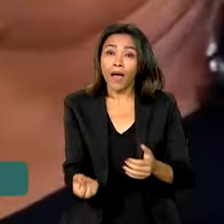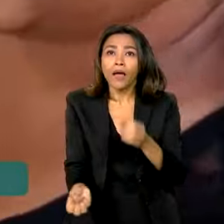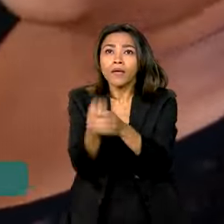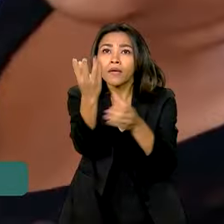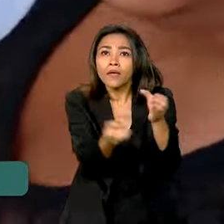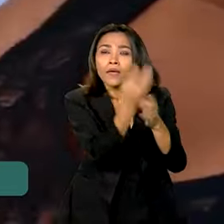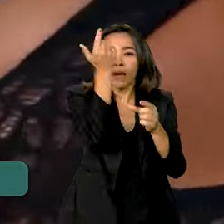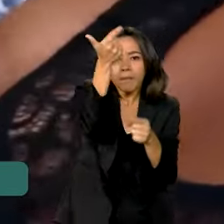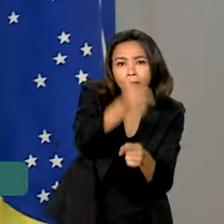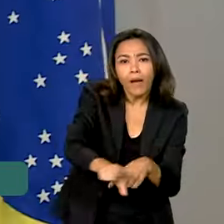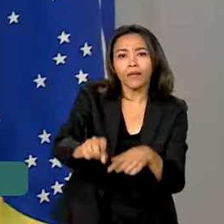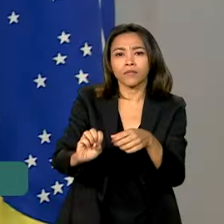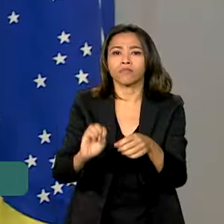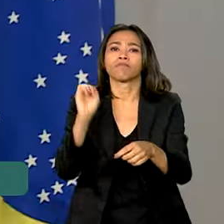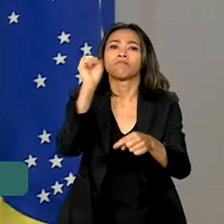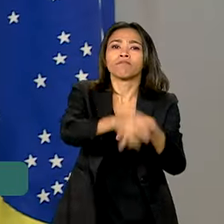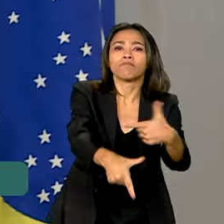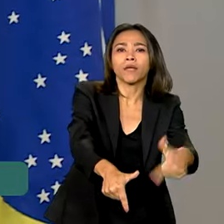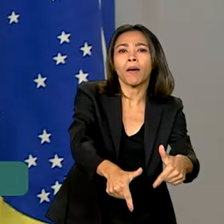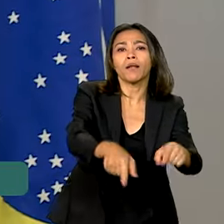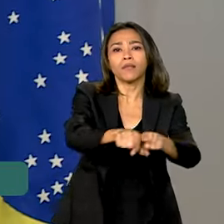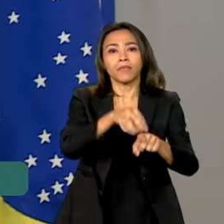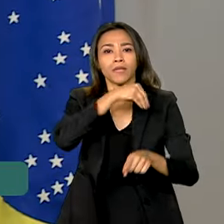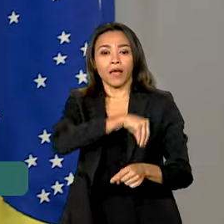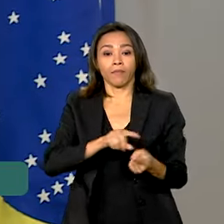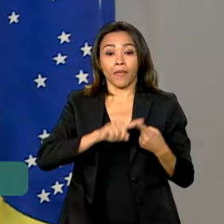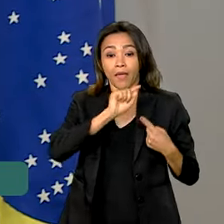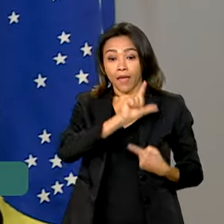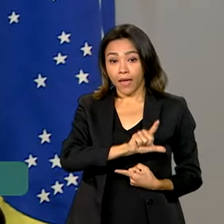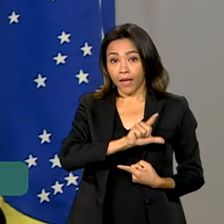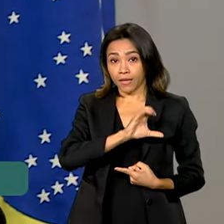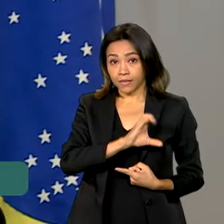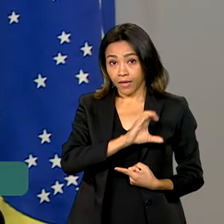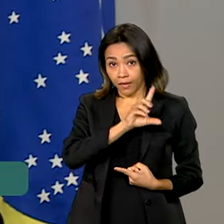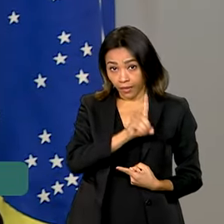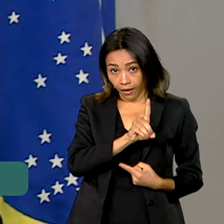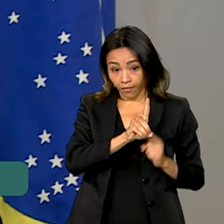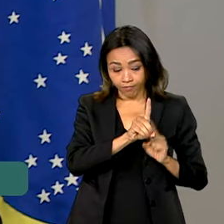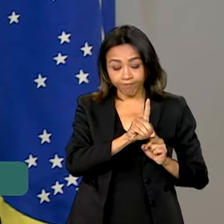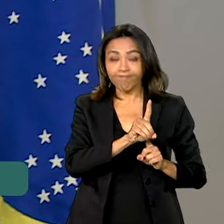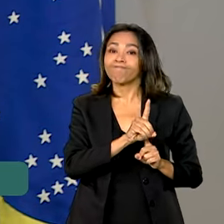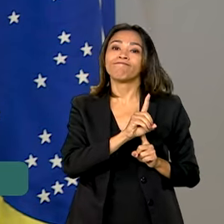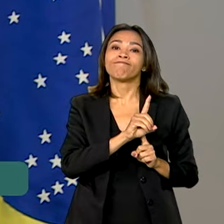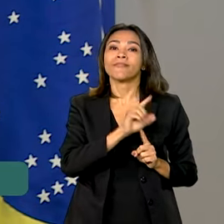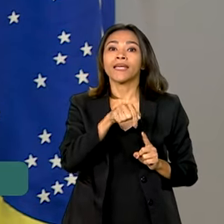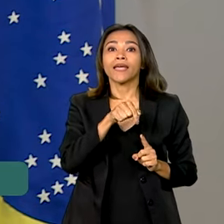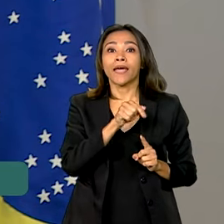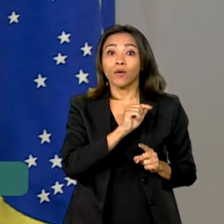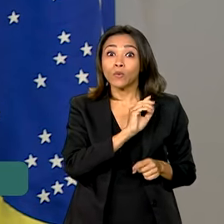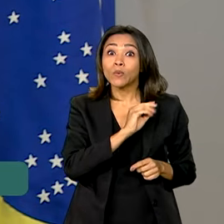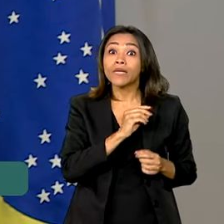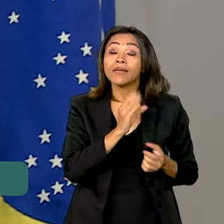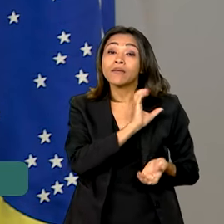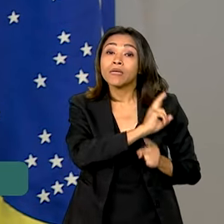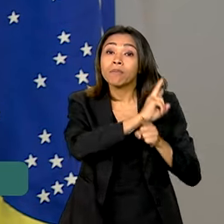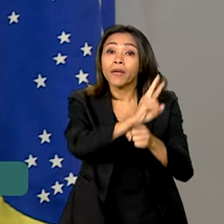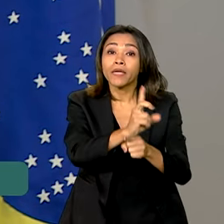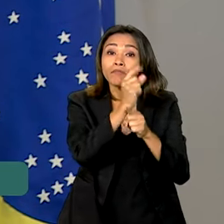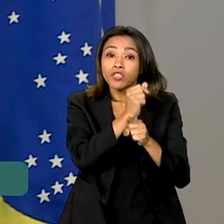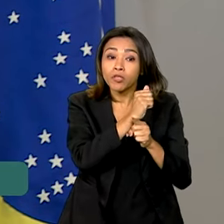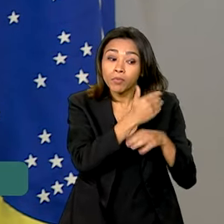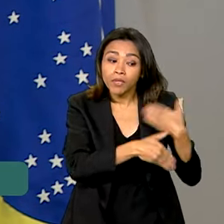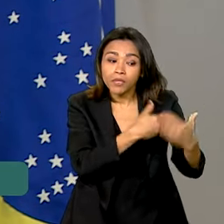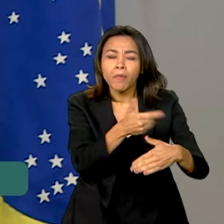emprego e renda. LCD, Letra de Crédito de Desenvolvimento. O presidente Lula deve estar